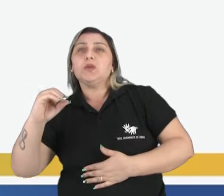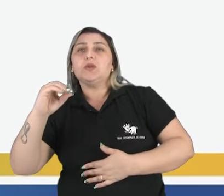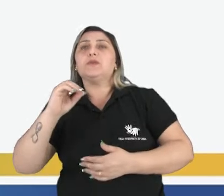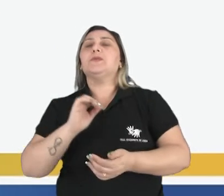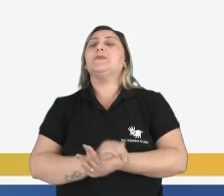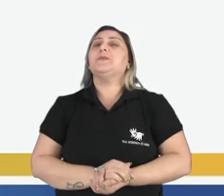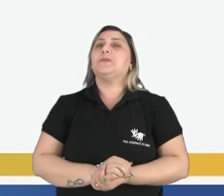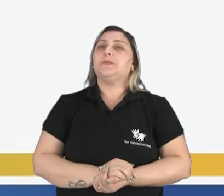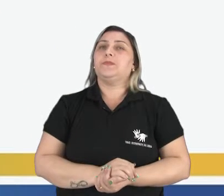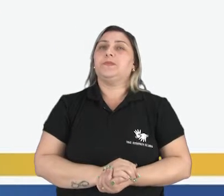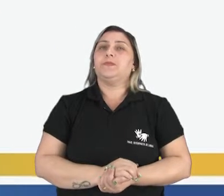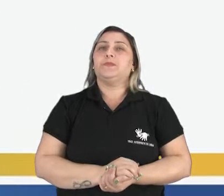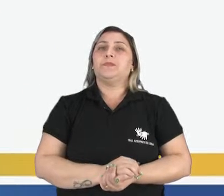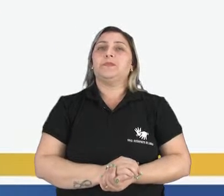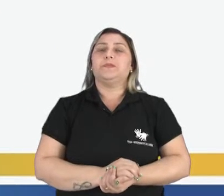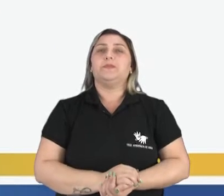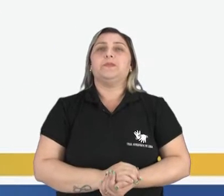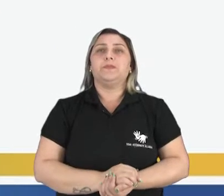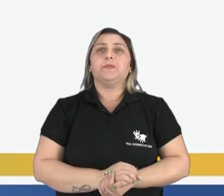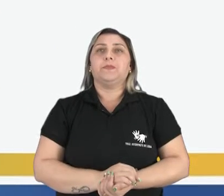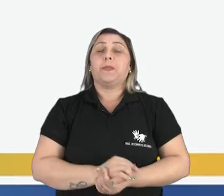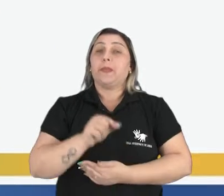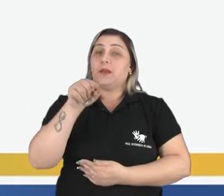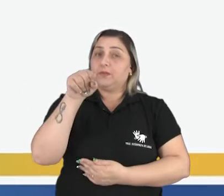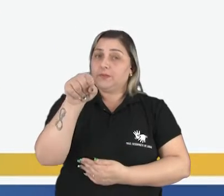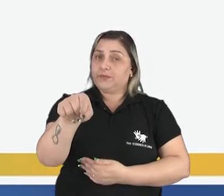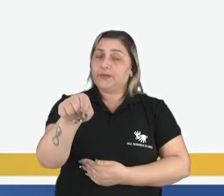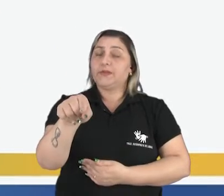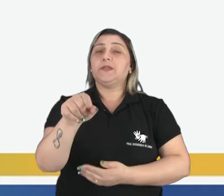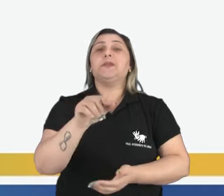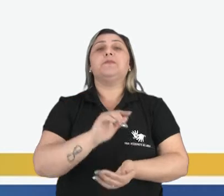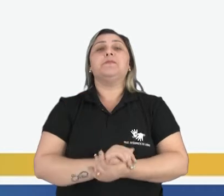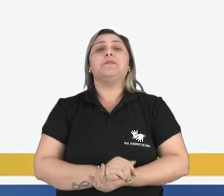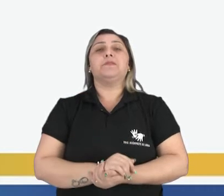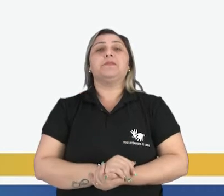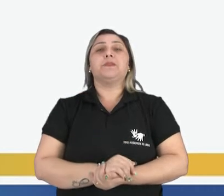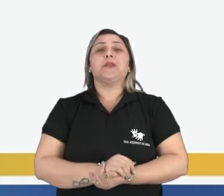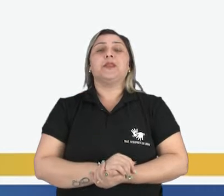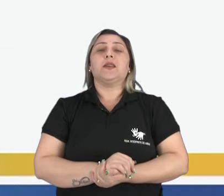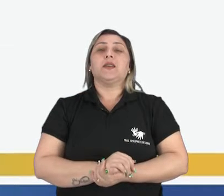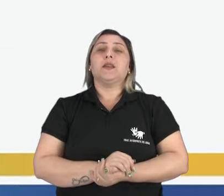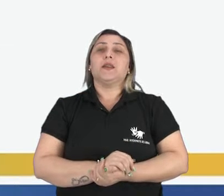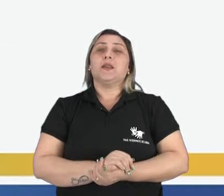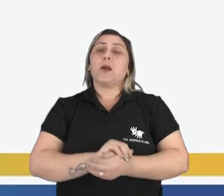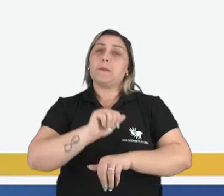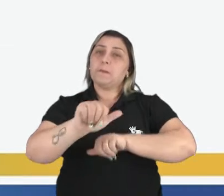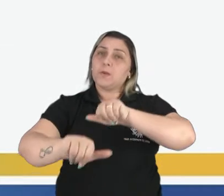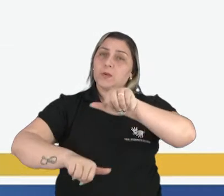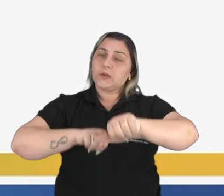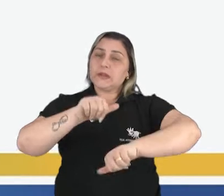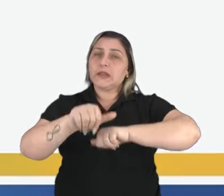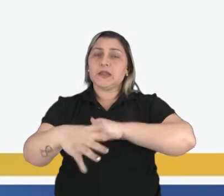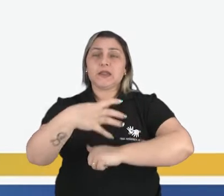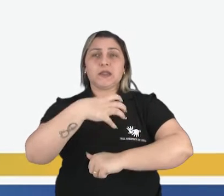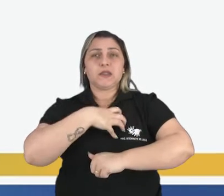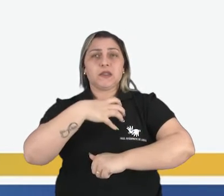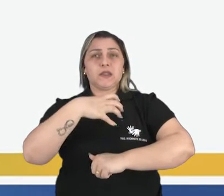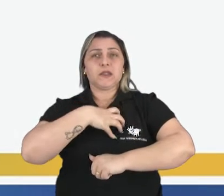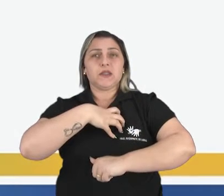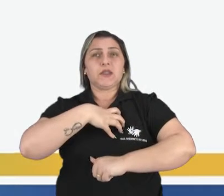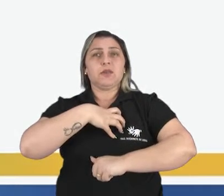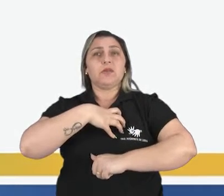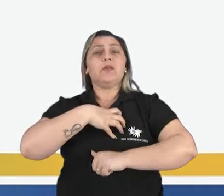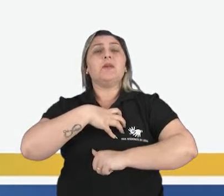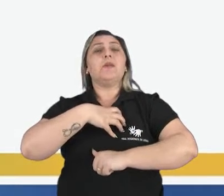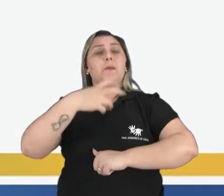conhecimento intelectual é um conhecimento lógico. Para você passar desse sentido humanista para ser intelectual, é